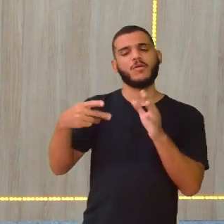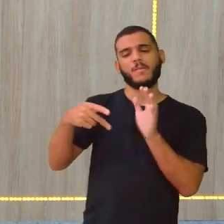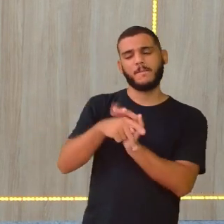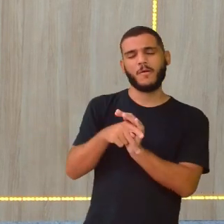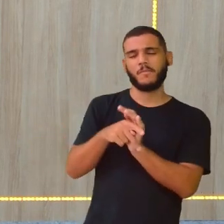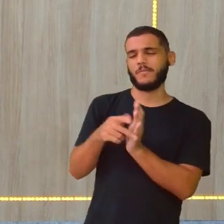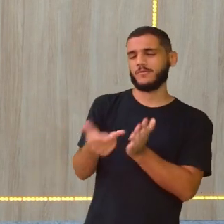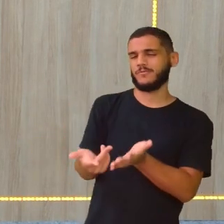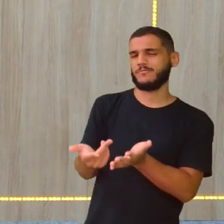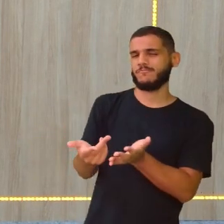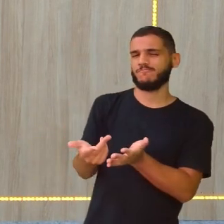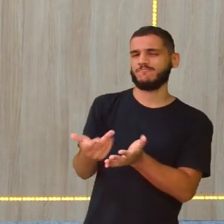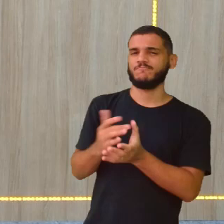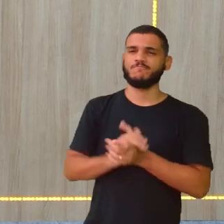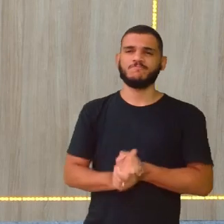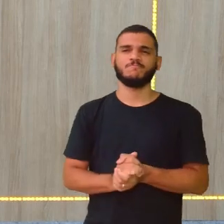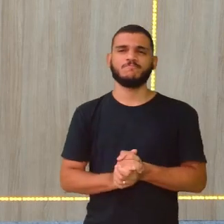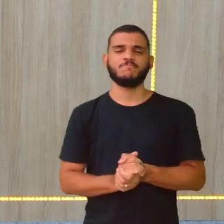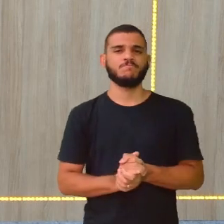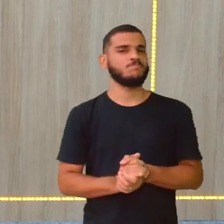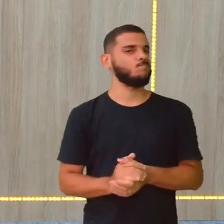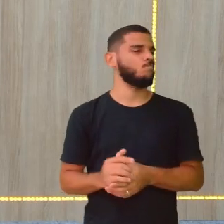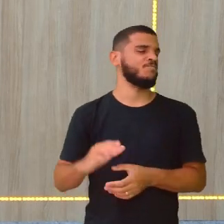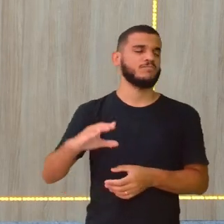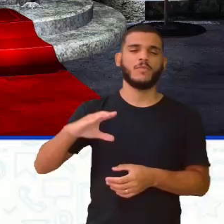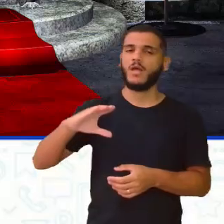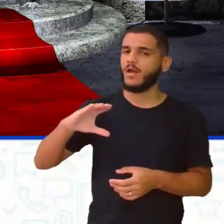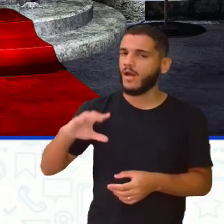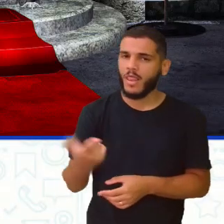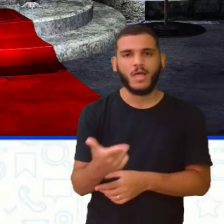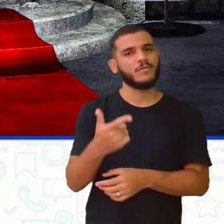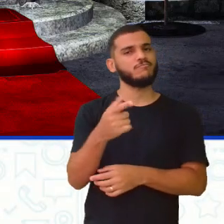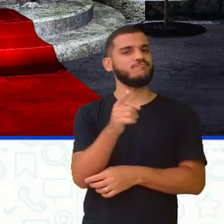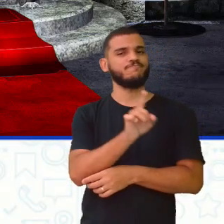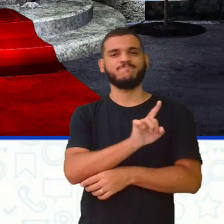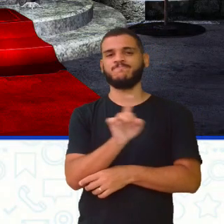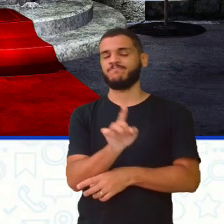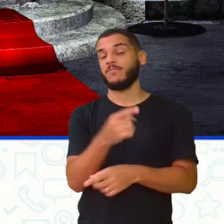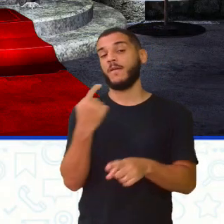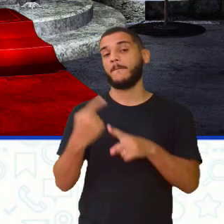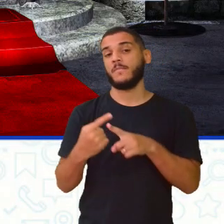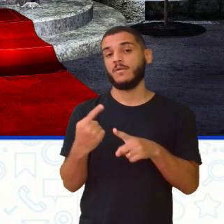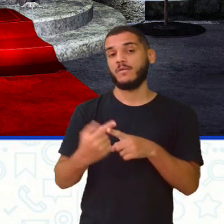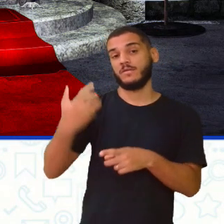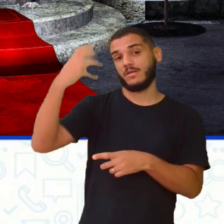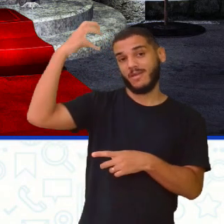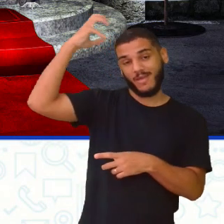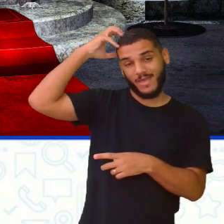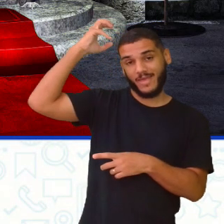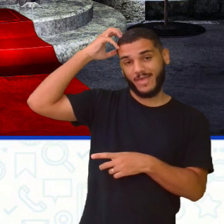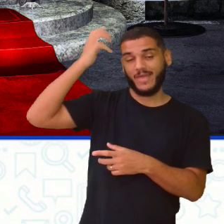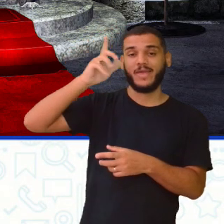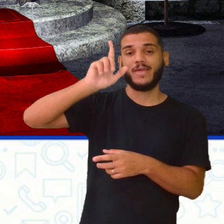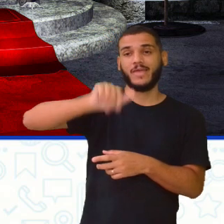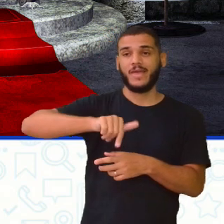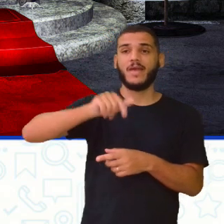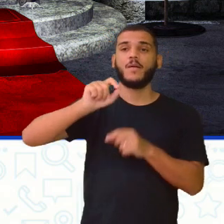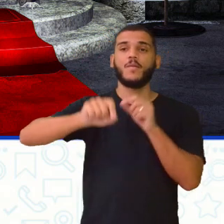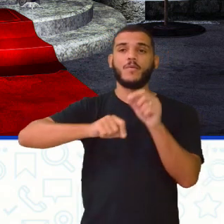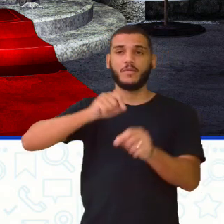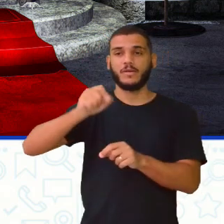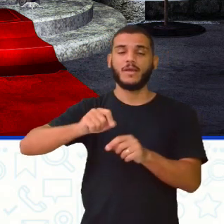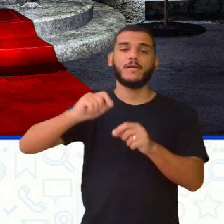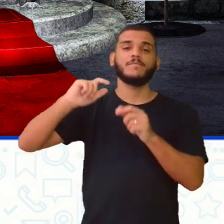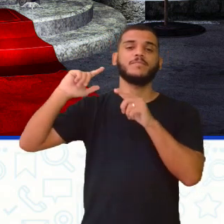linhagem do rei Herodes? Claro que não é? Rei Herodes era de linhagem edomita, não